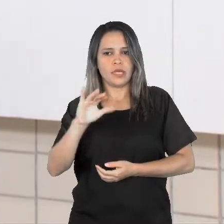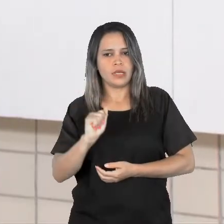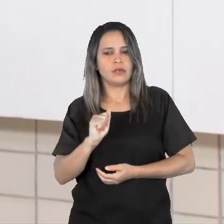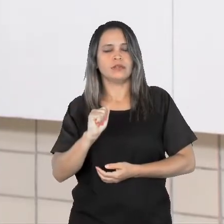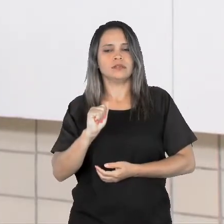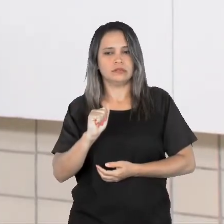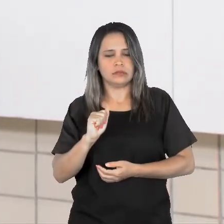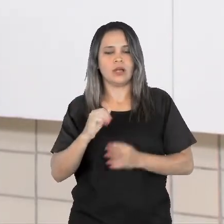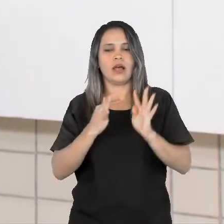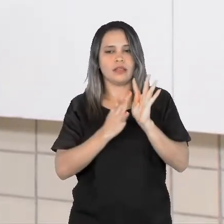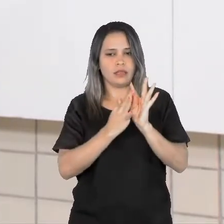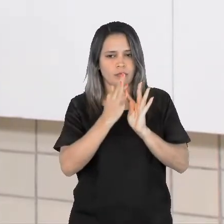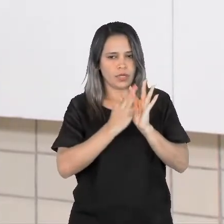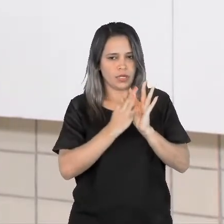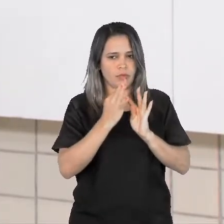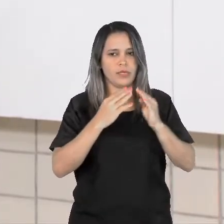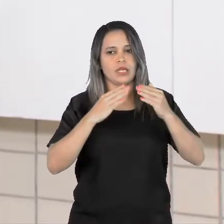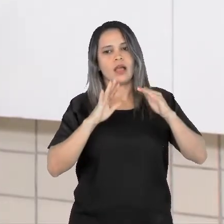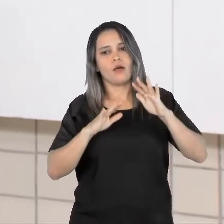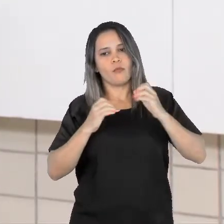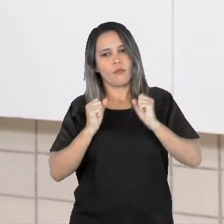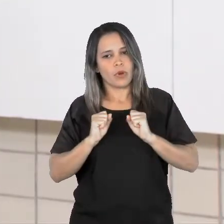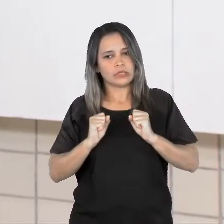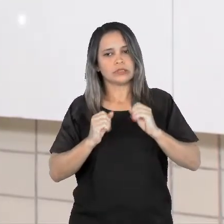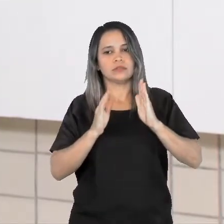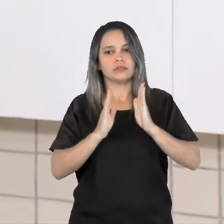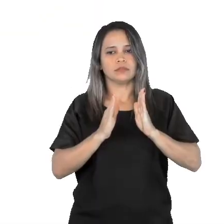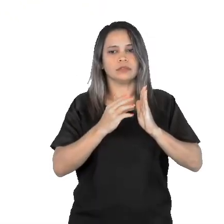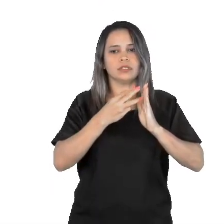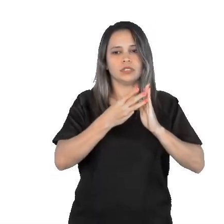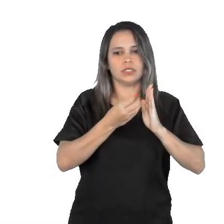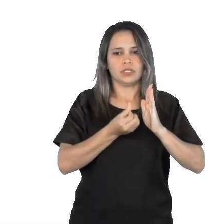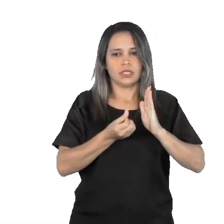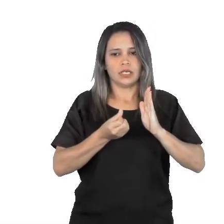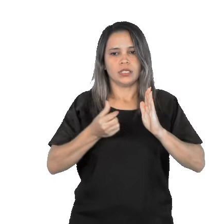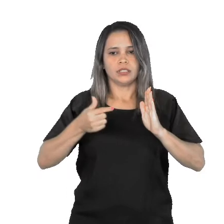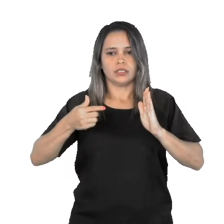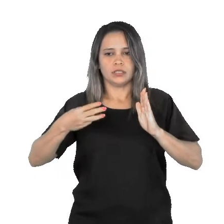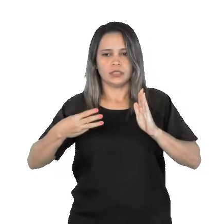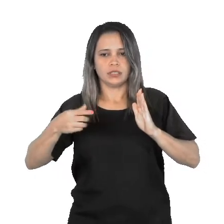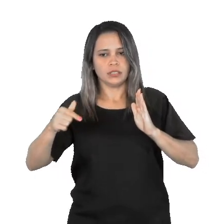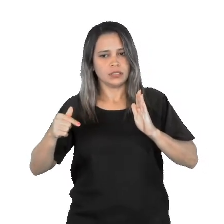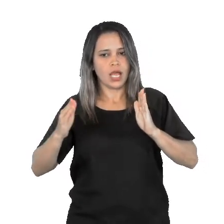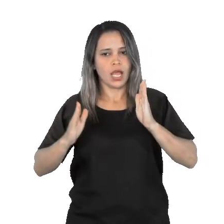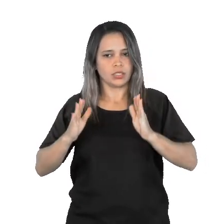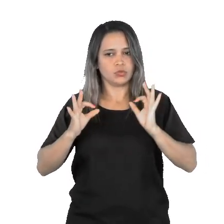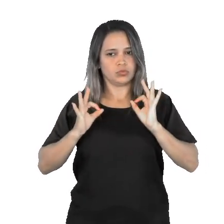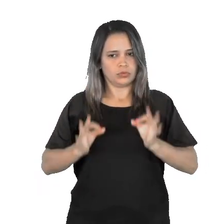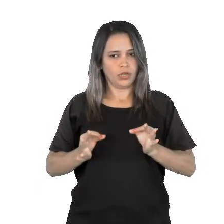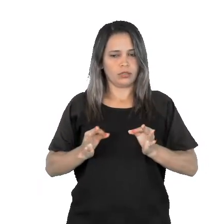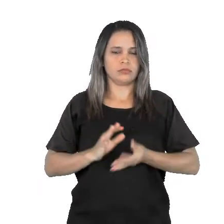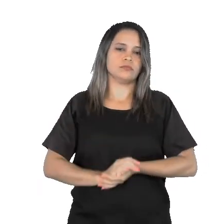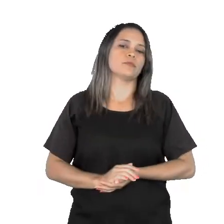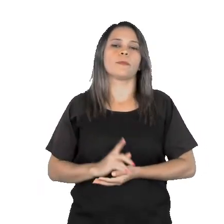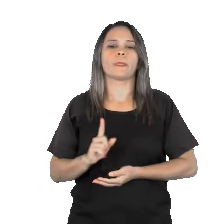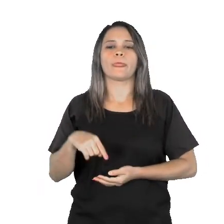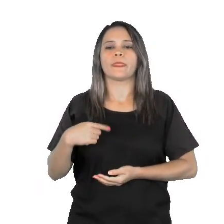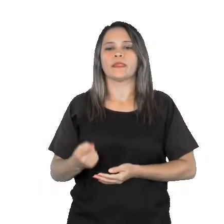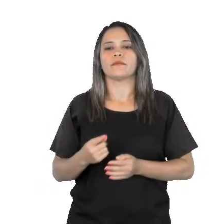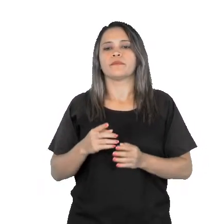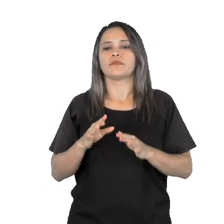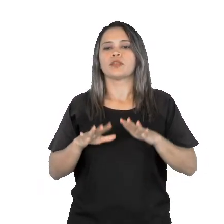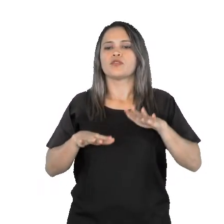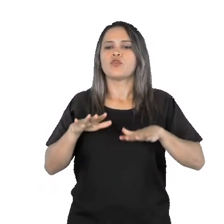temperatura varia de 36 e 37 graus. Mais uma imagem aí na sua telinha sobre a previsão do